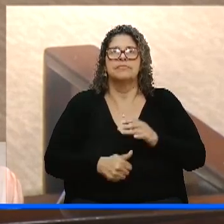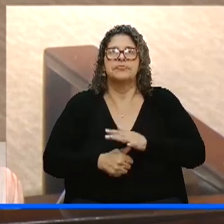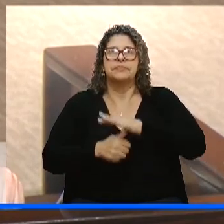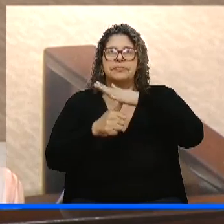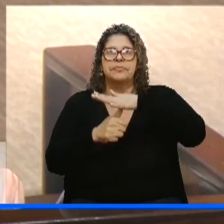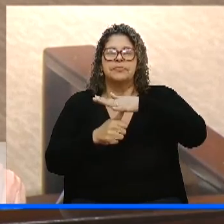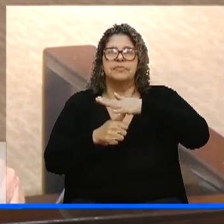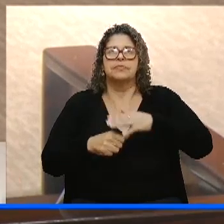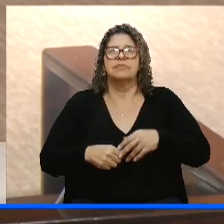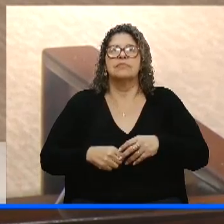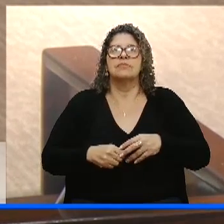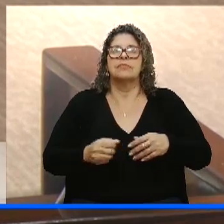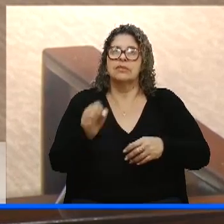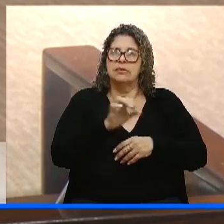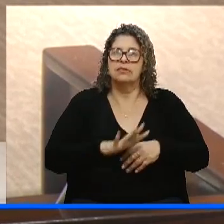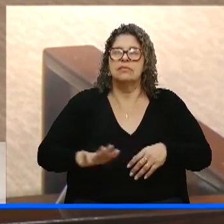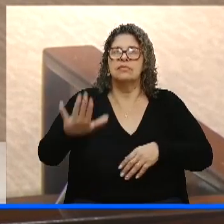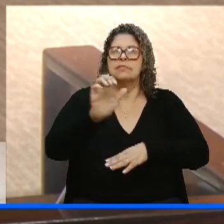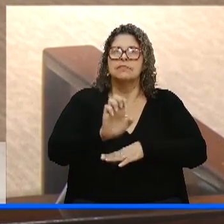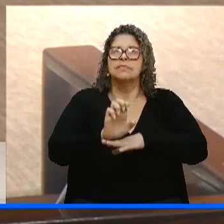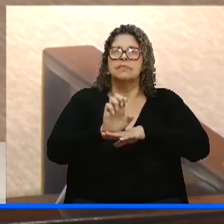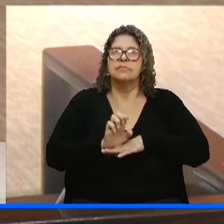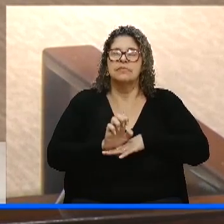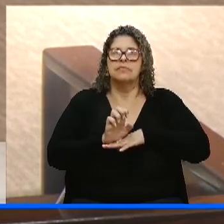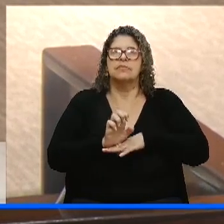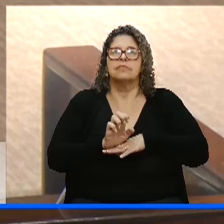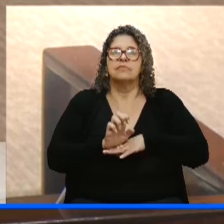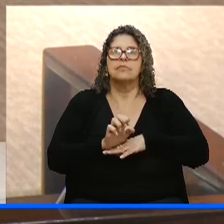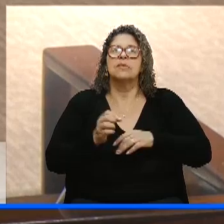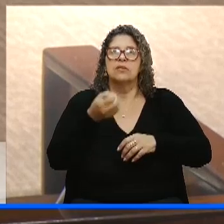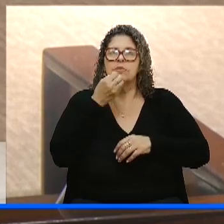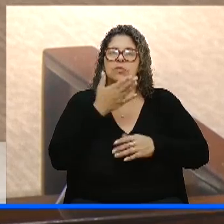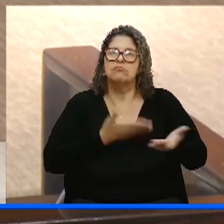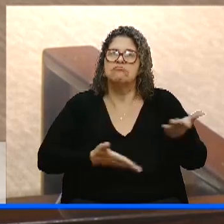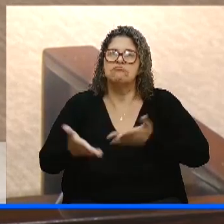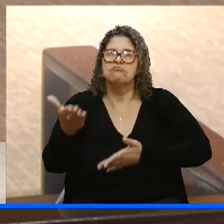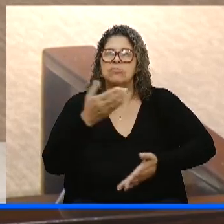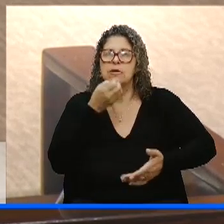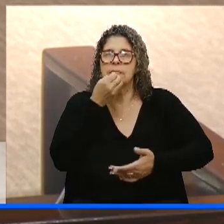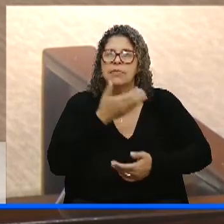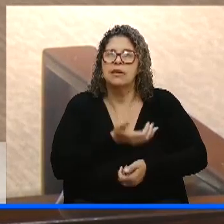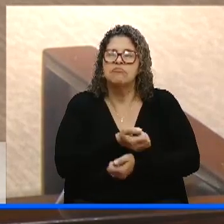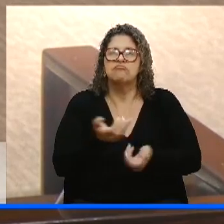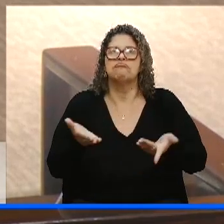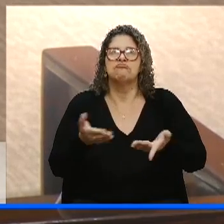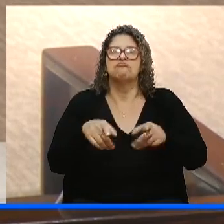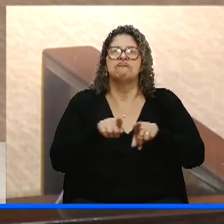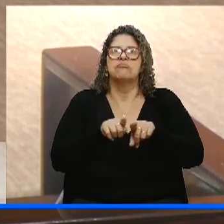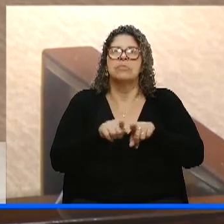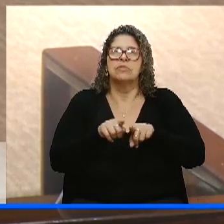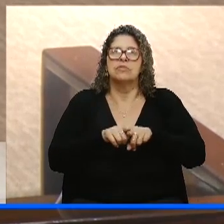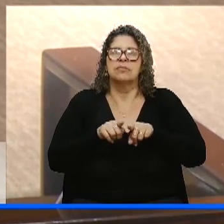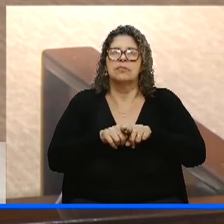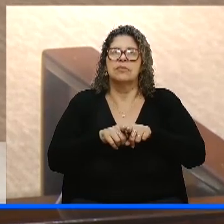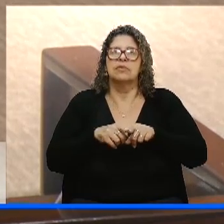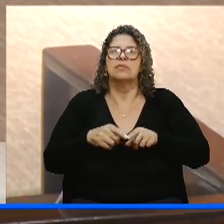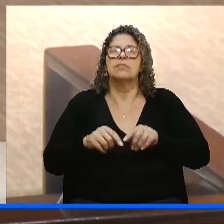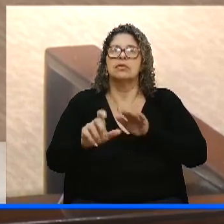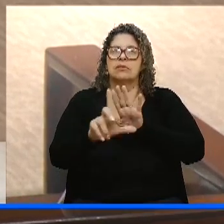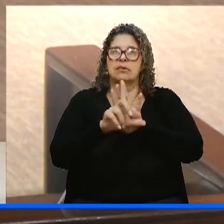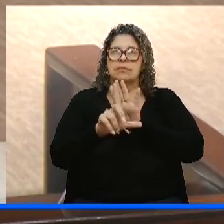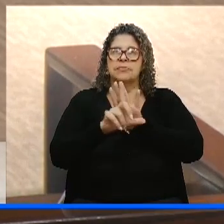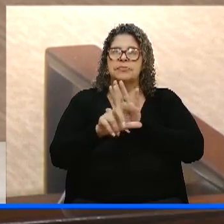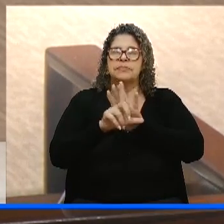portanto se o estado é dada a missão de servir o bem comum o bem de todos não podemos obviamente por mais legítimos que sejam